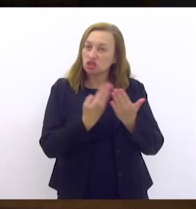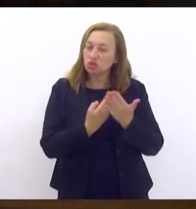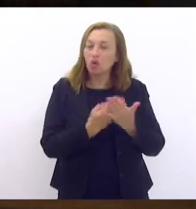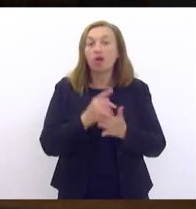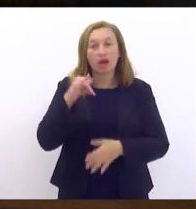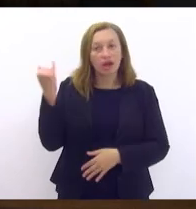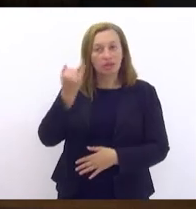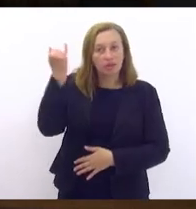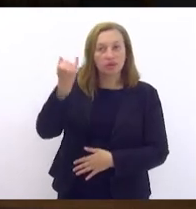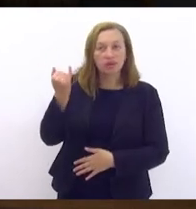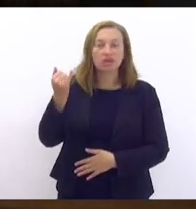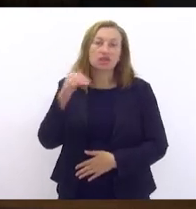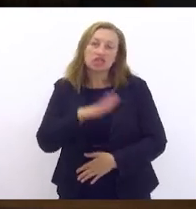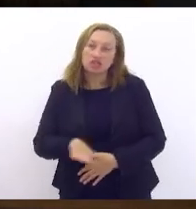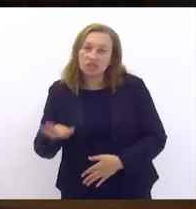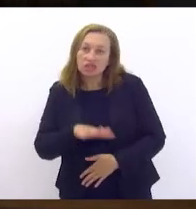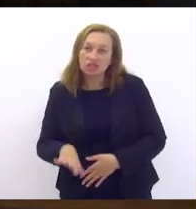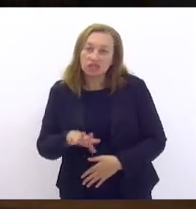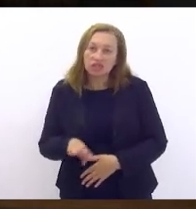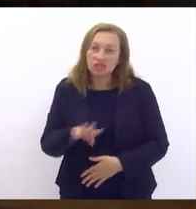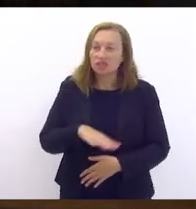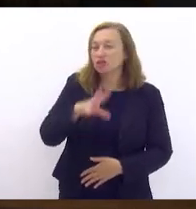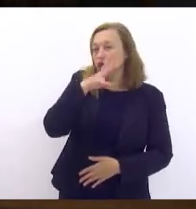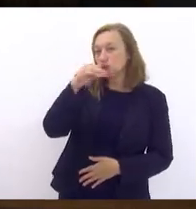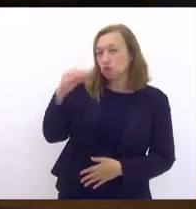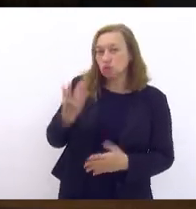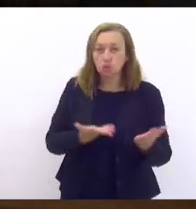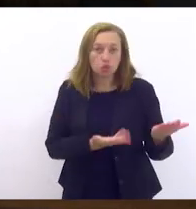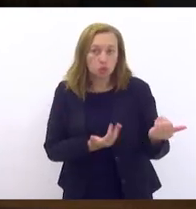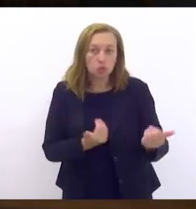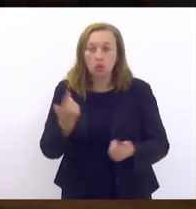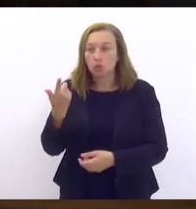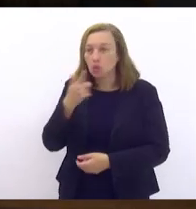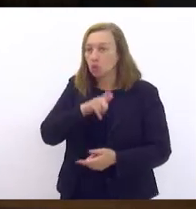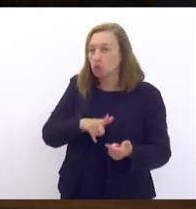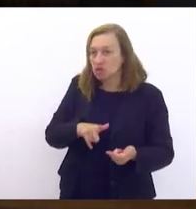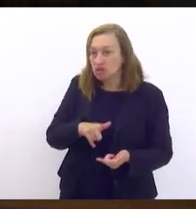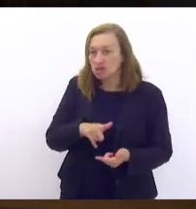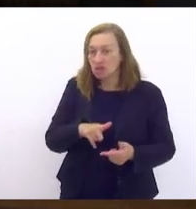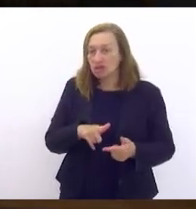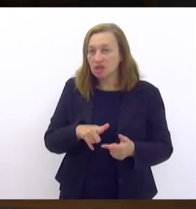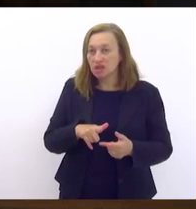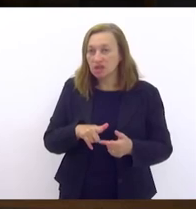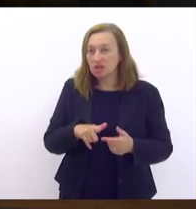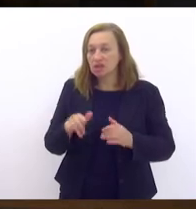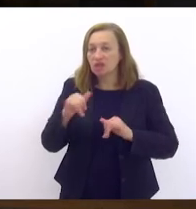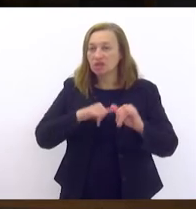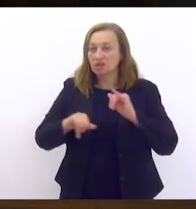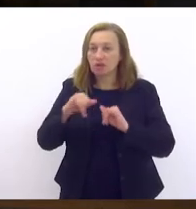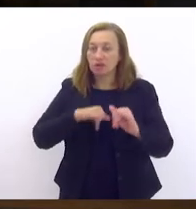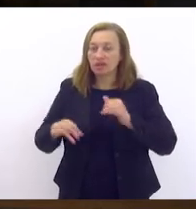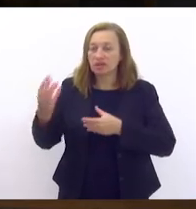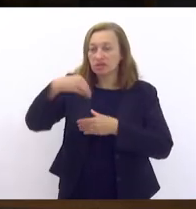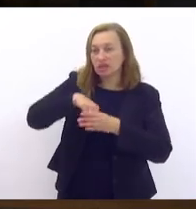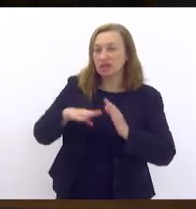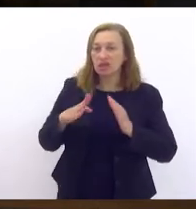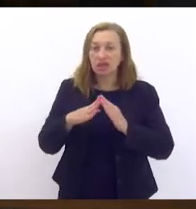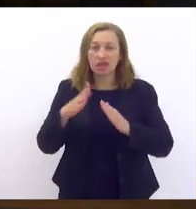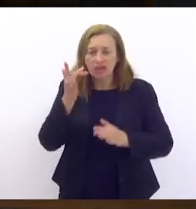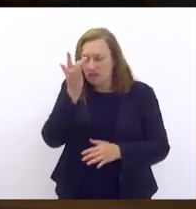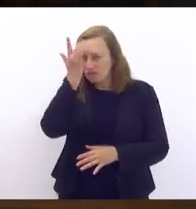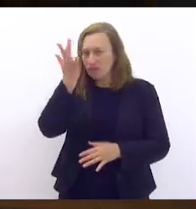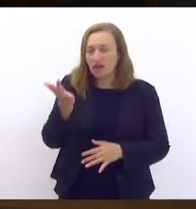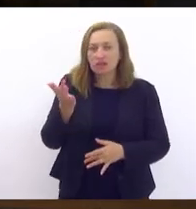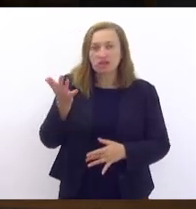a garotada a meninada Juventude eles conseguem transmitir isso dentro de casa de uma forma muito